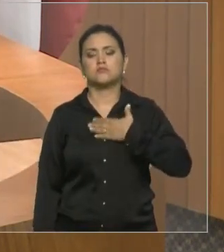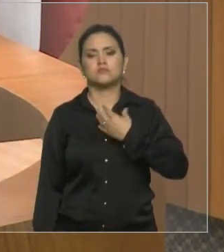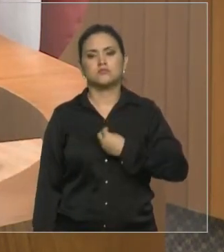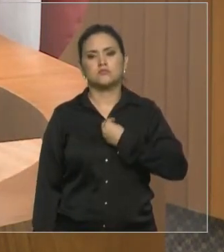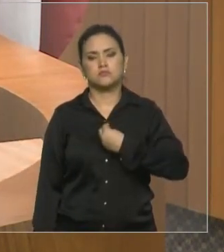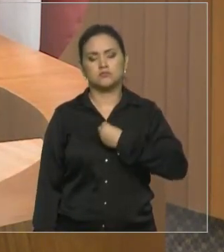muito obrigado